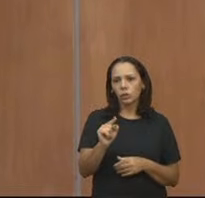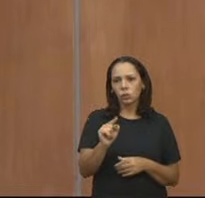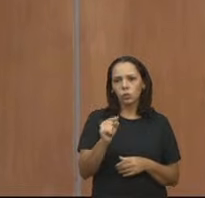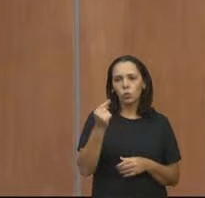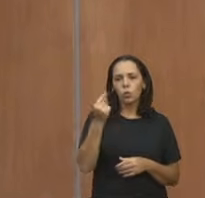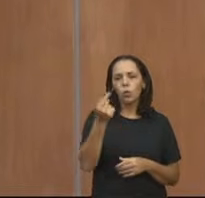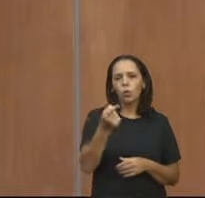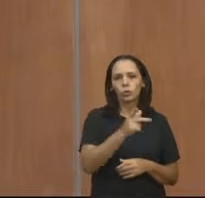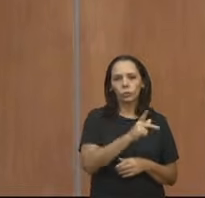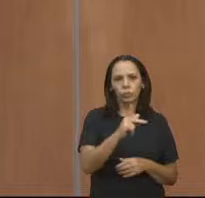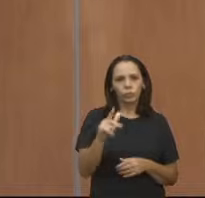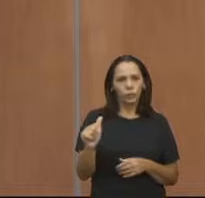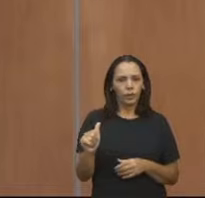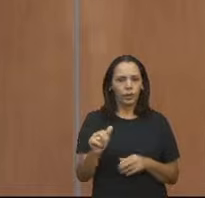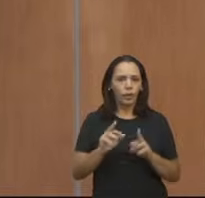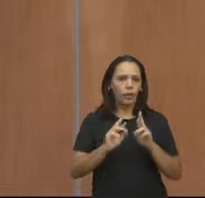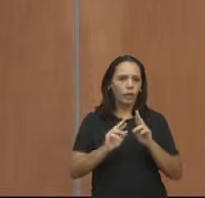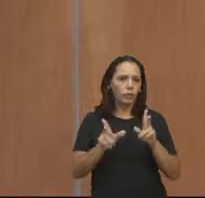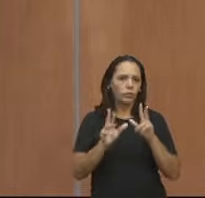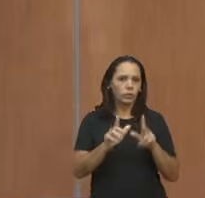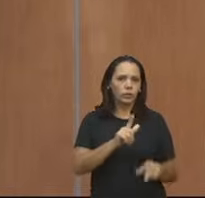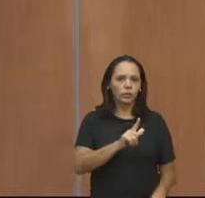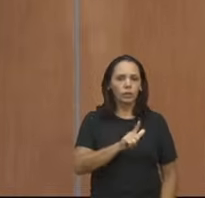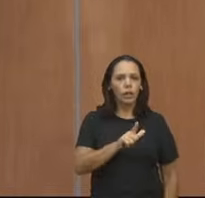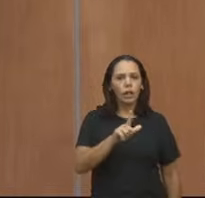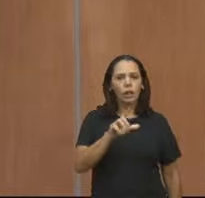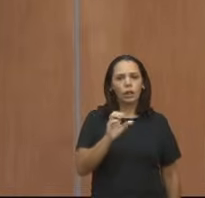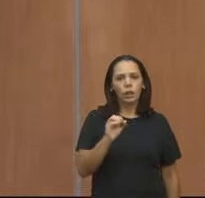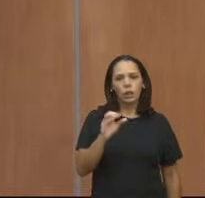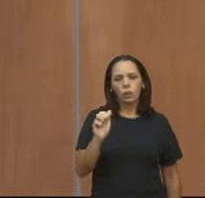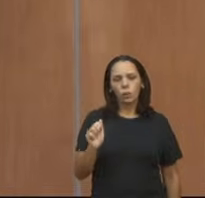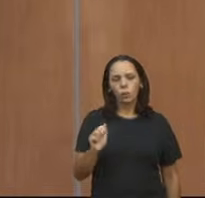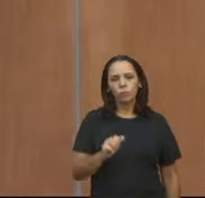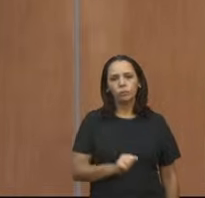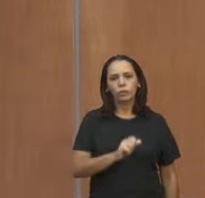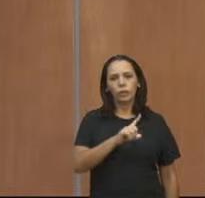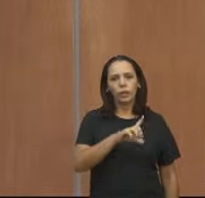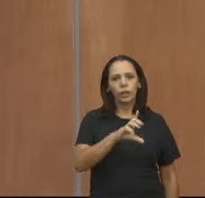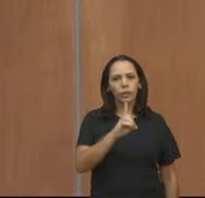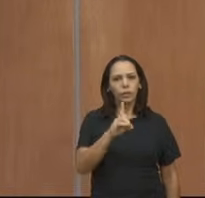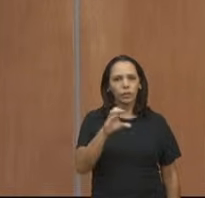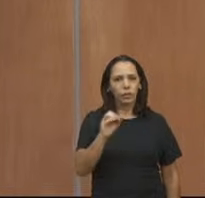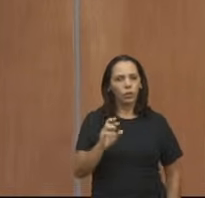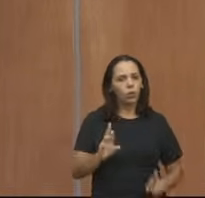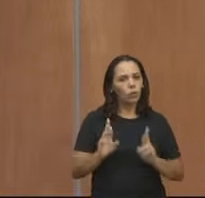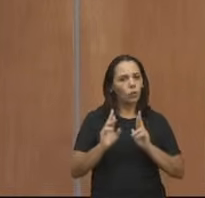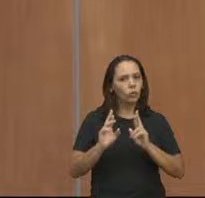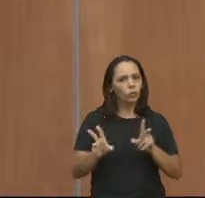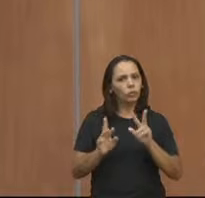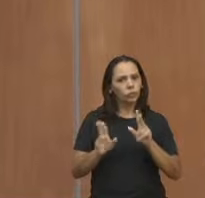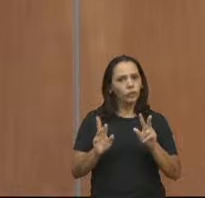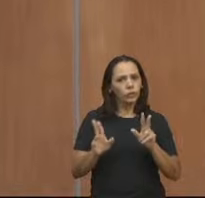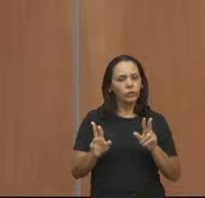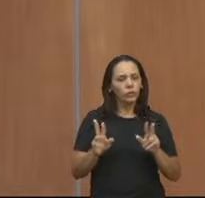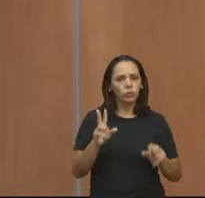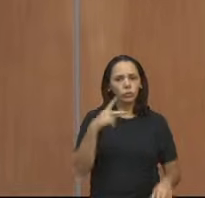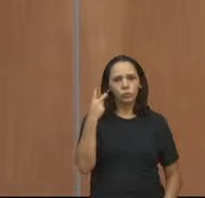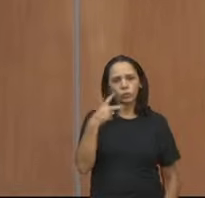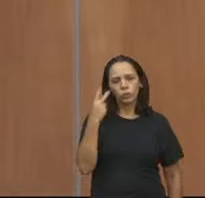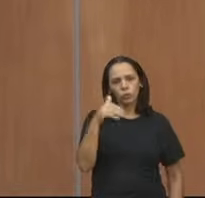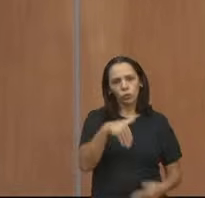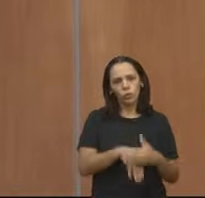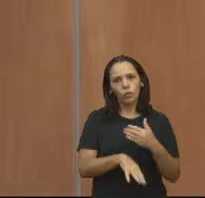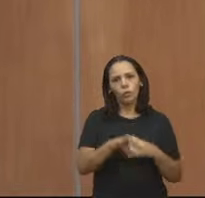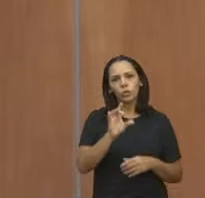Não é igual a LOA e a LDO. Então, uma vez a cada 4 anos. Então, esses vereadores aqui presentes só votarão dessa